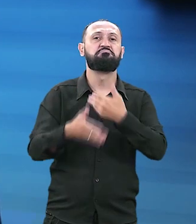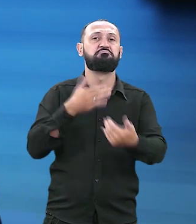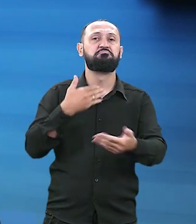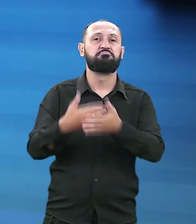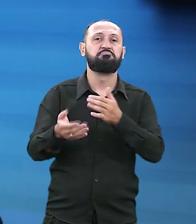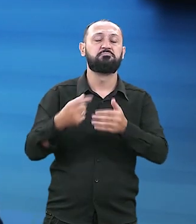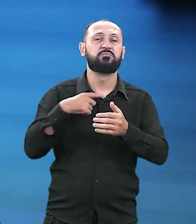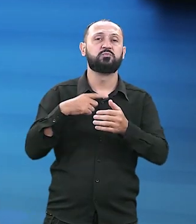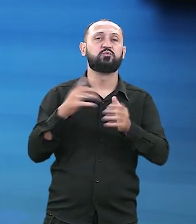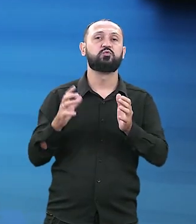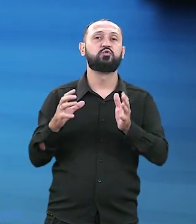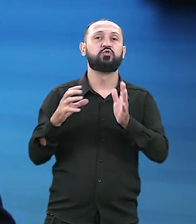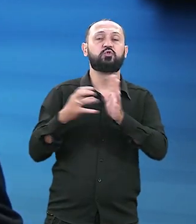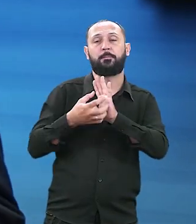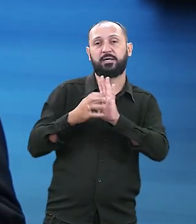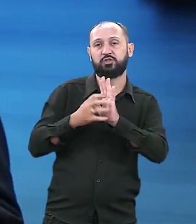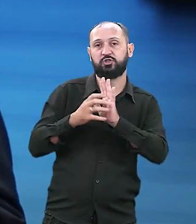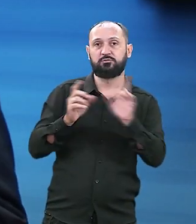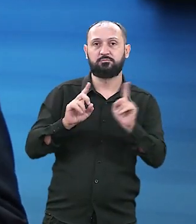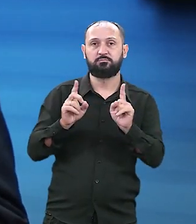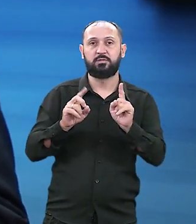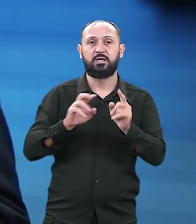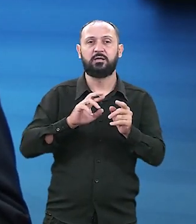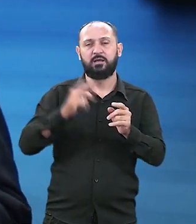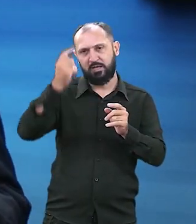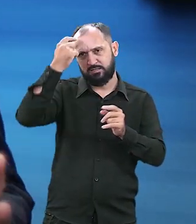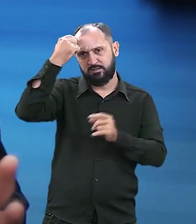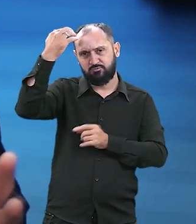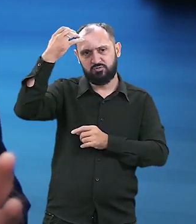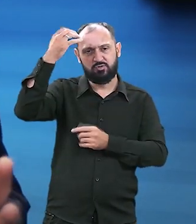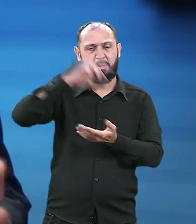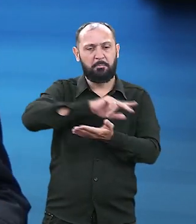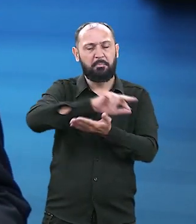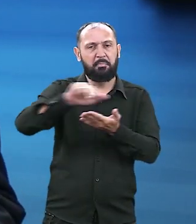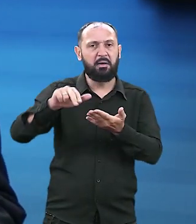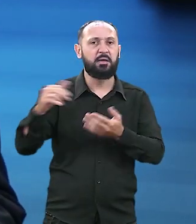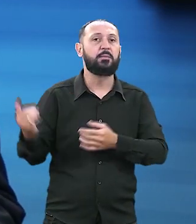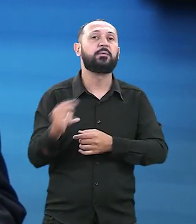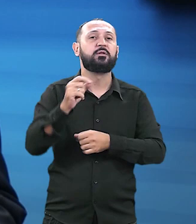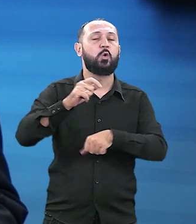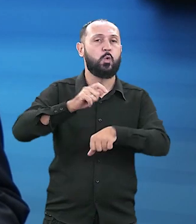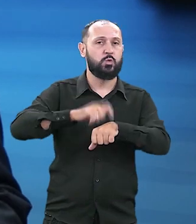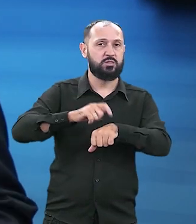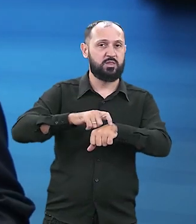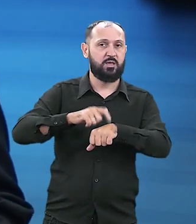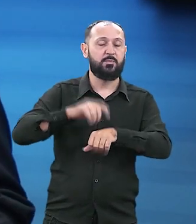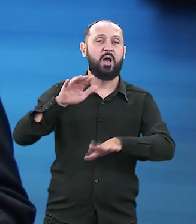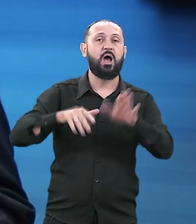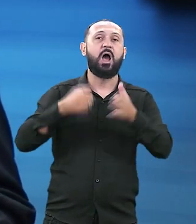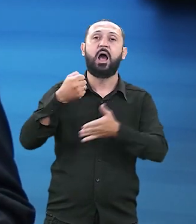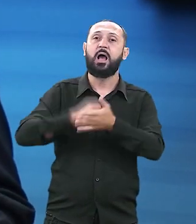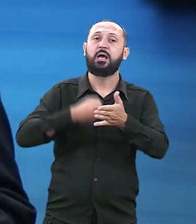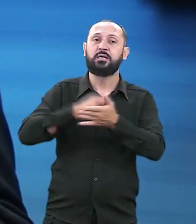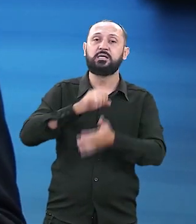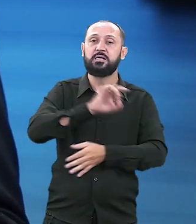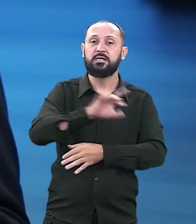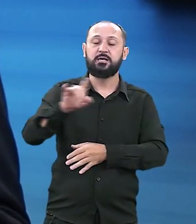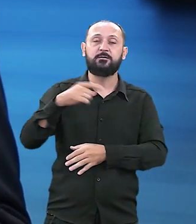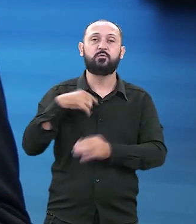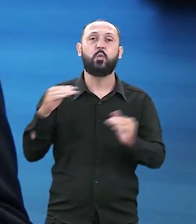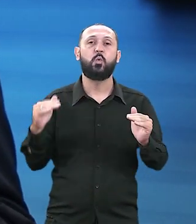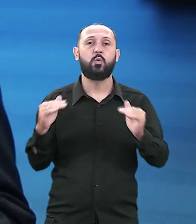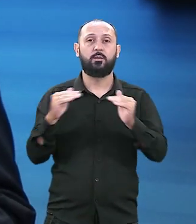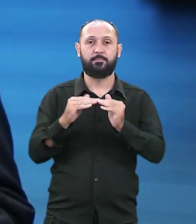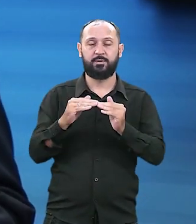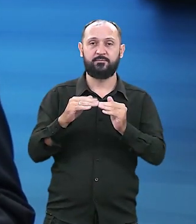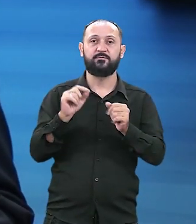parlamentares, independentemente de sua filiação partidária. A diversidade de ideias é a chave por aqui, e o tempo determinado garante que as